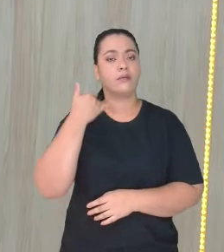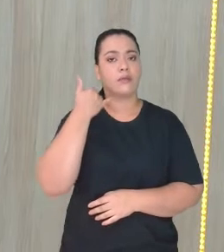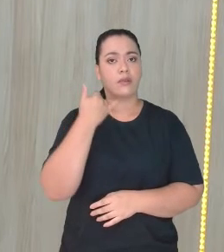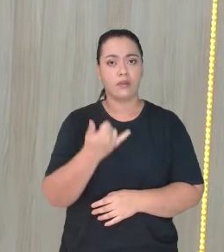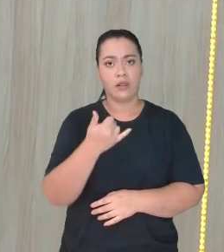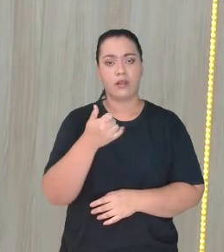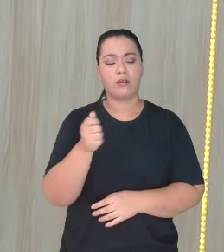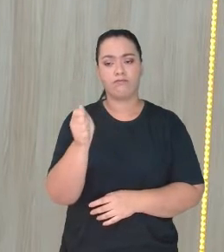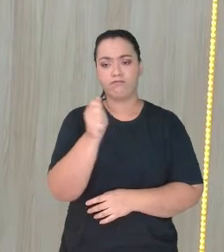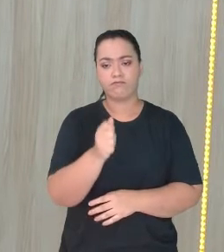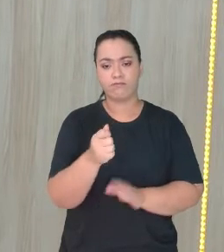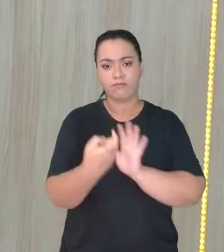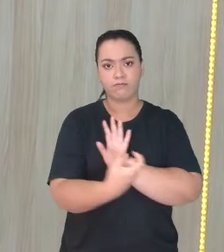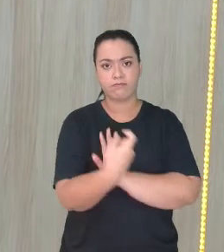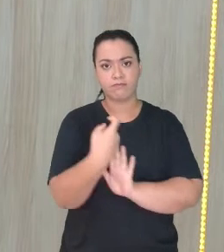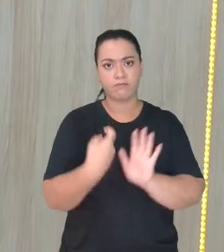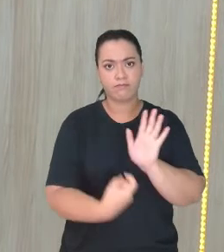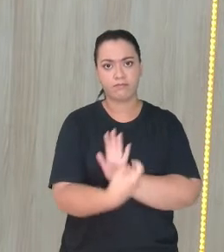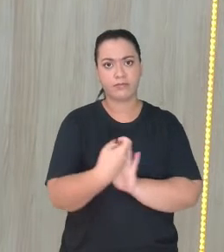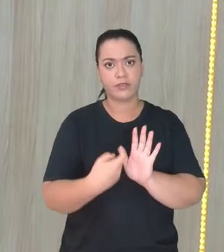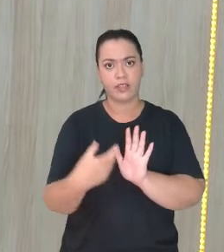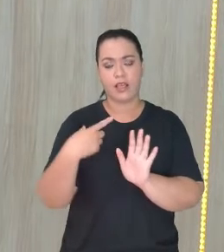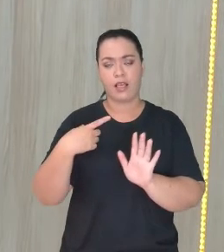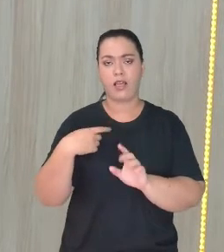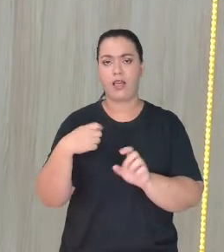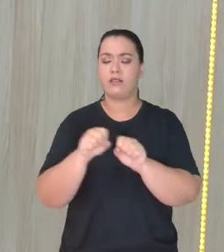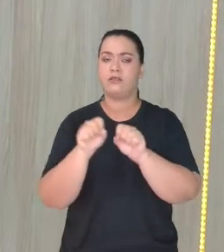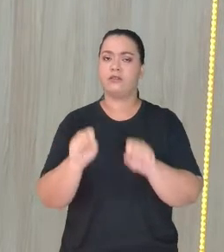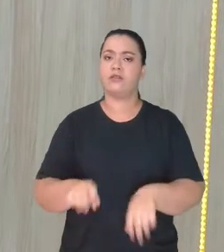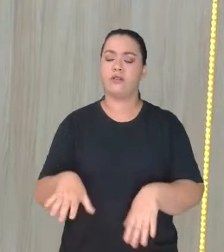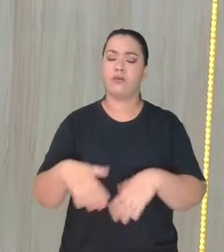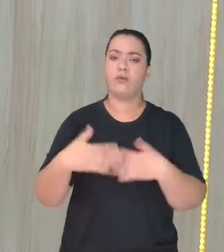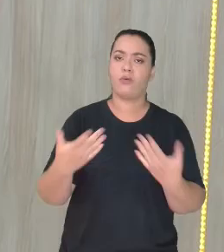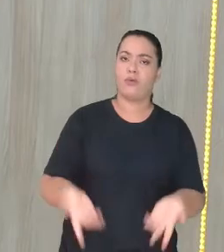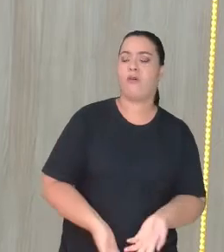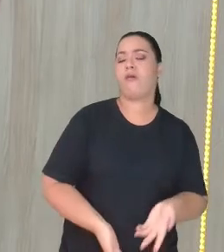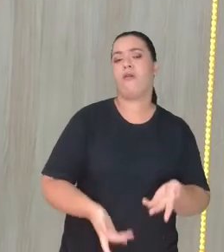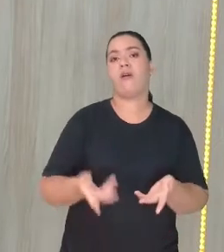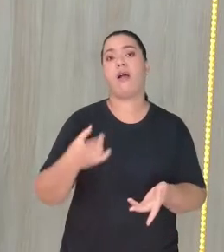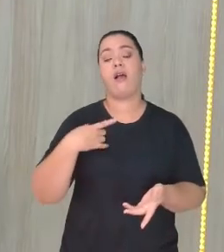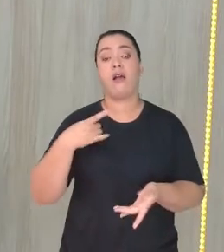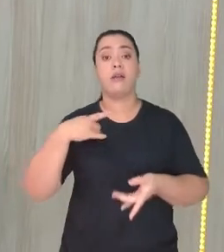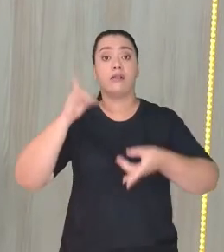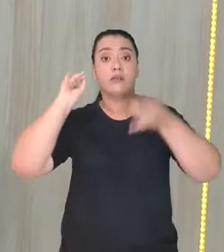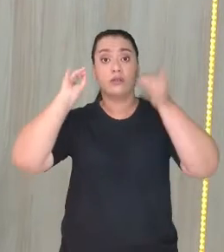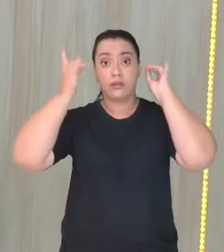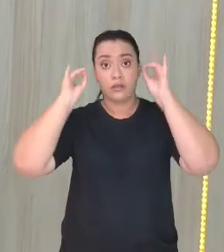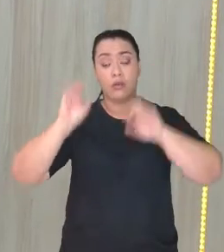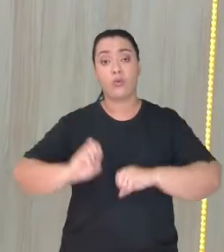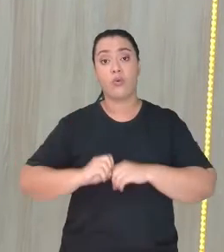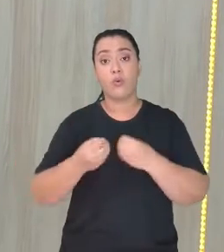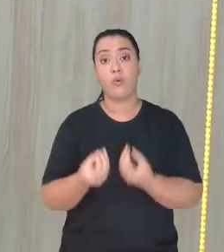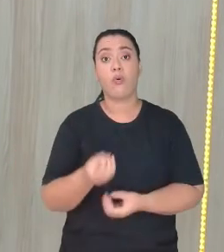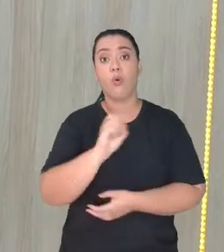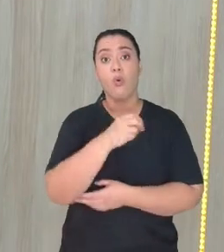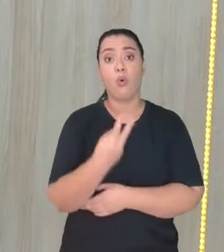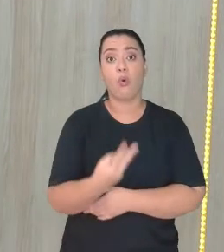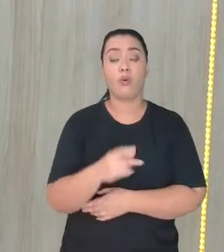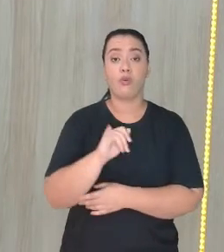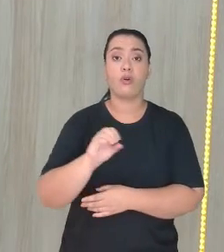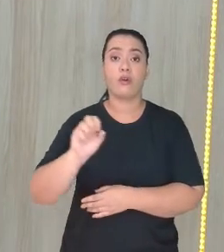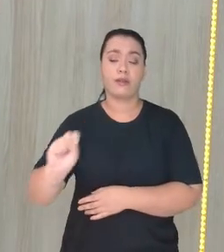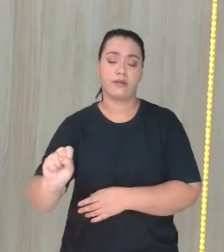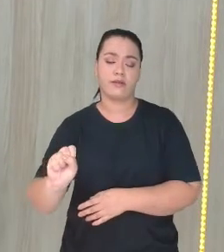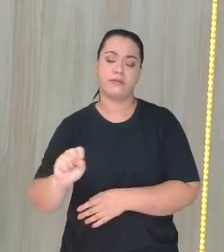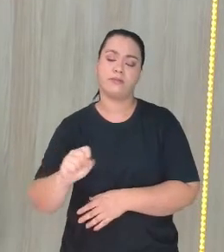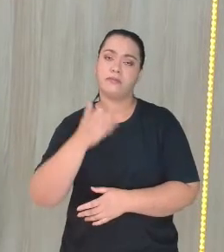celular apontando para o QR Code do seu sistema operacional, seja ele Android ou iOS, tá? Ou